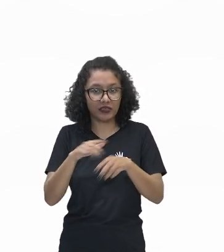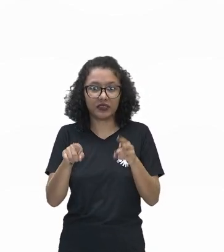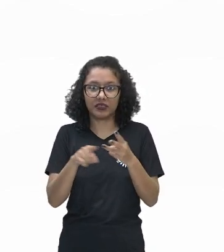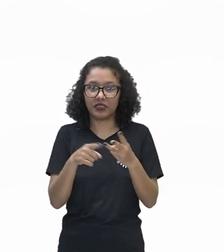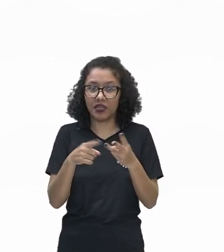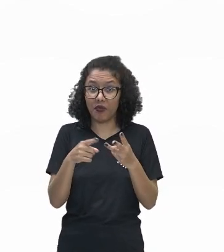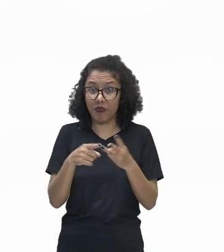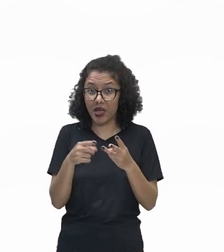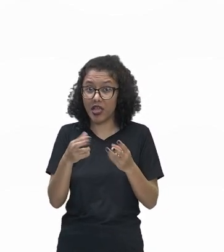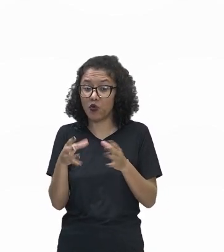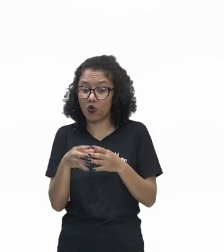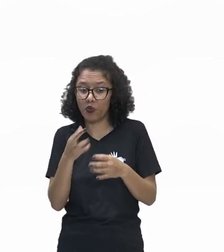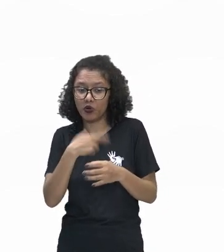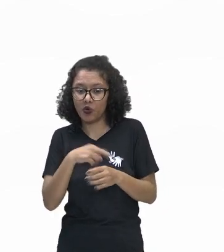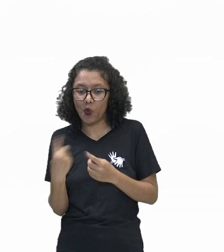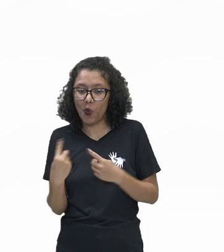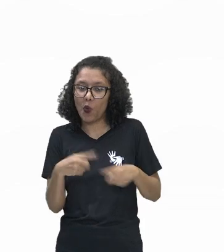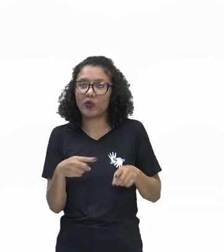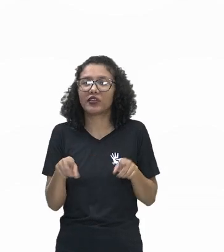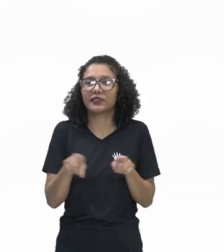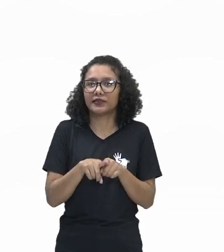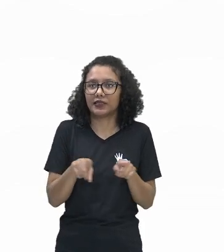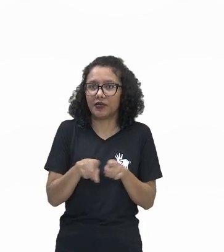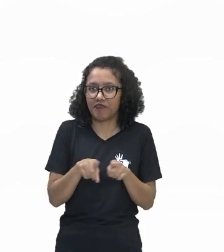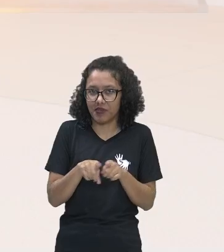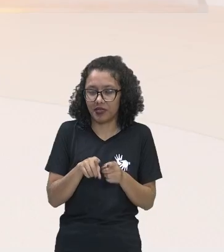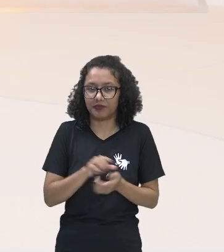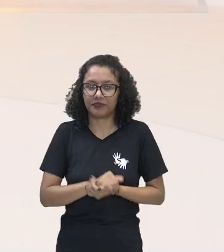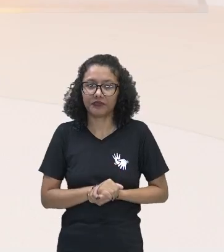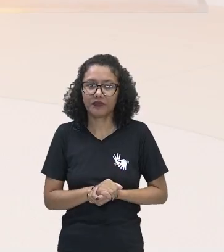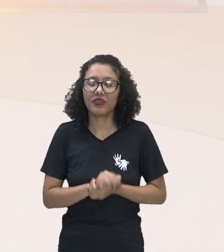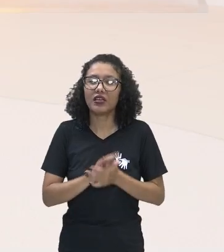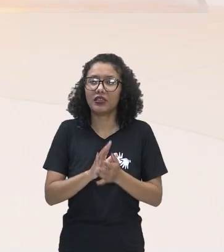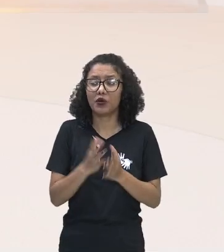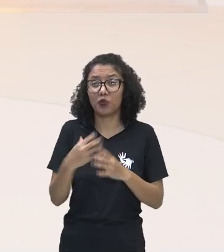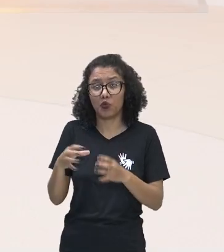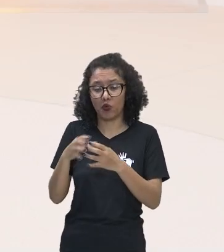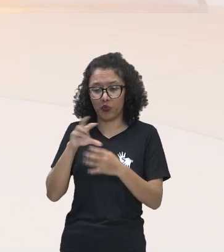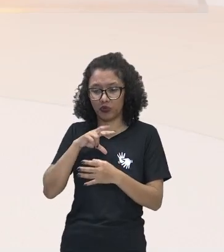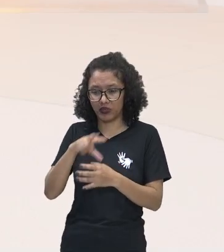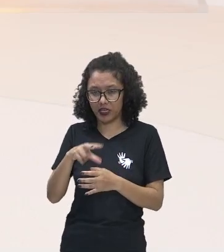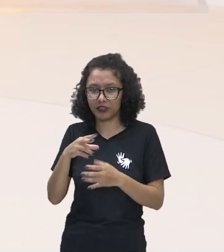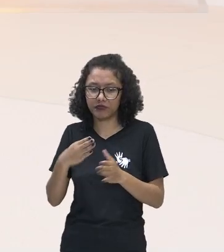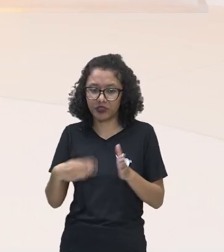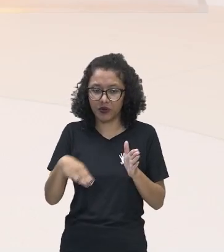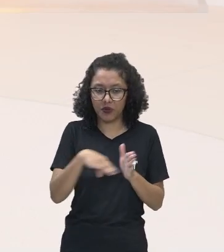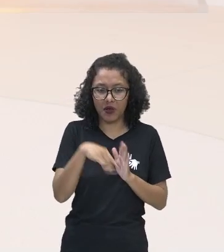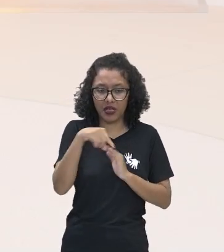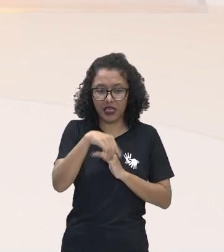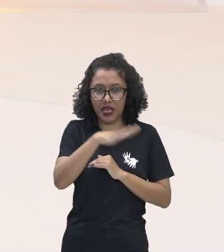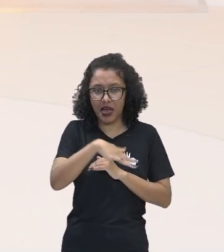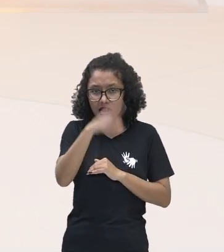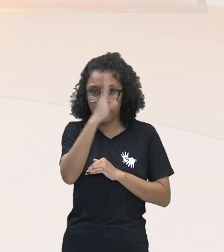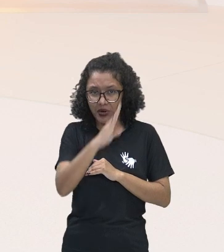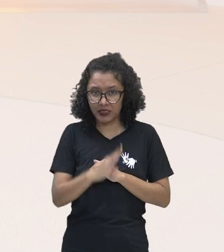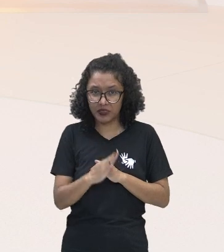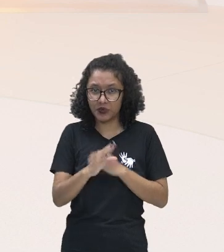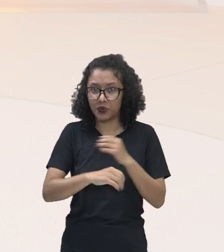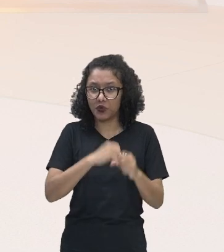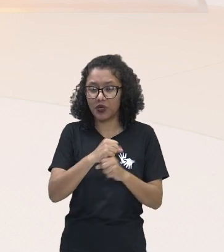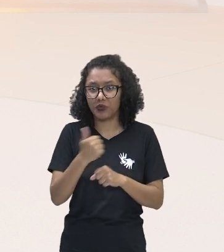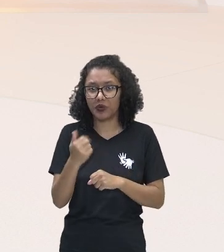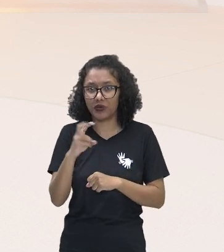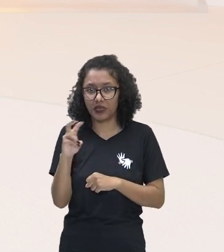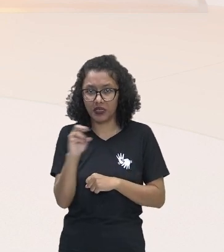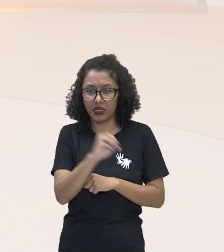contextualizar um pouquinho. Quando os portugueses chegaram ao território que viria a ser o Brasil em 1500, eles não